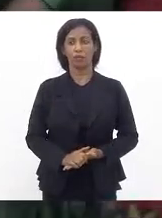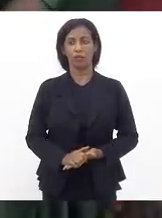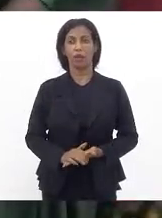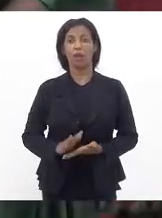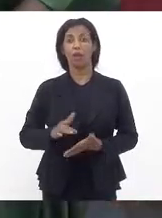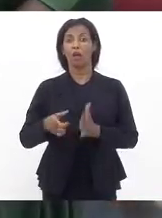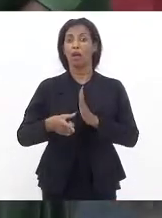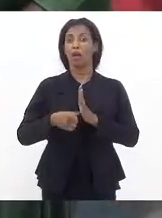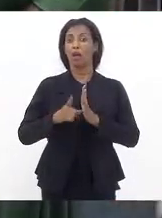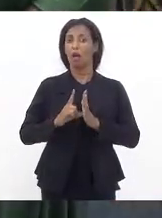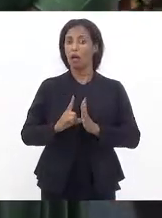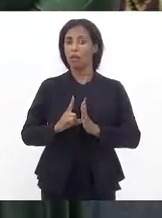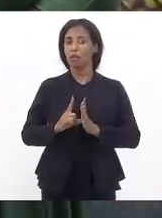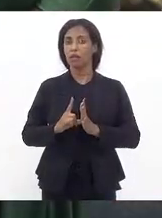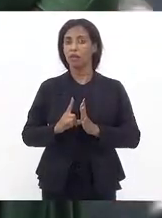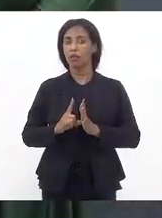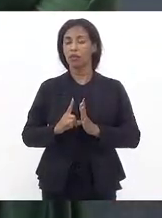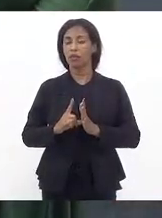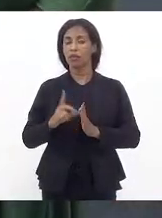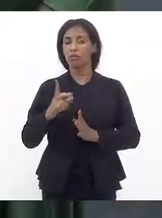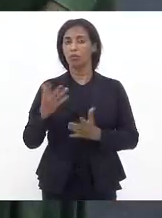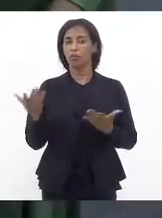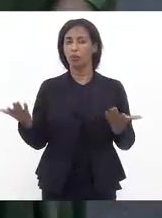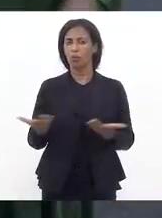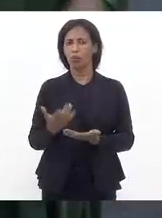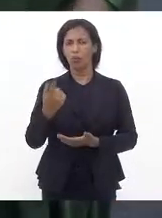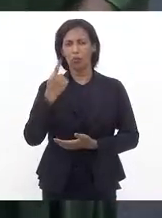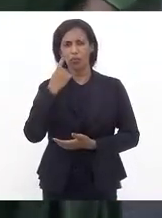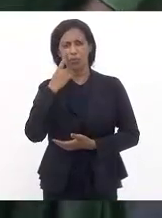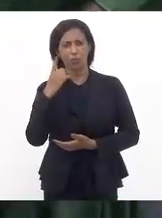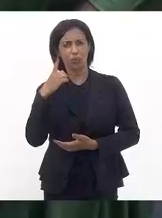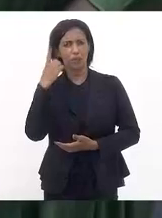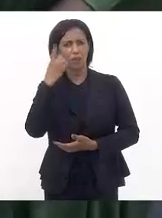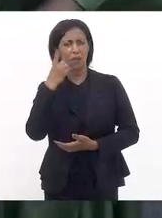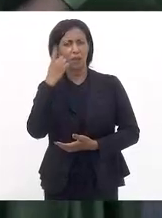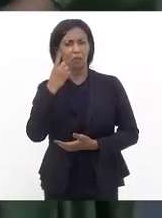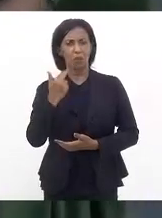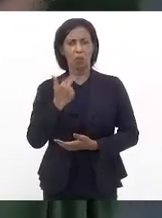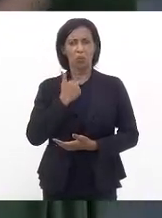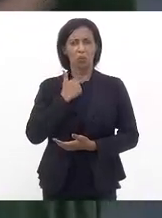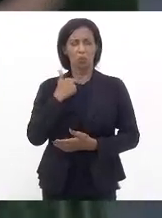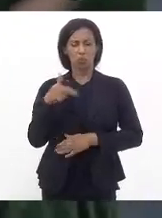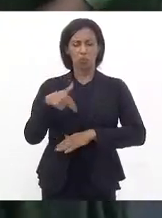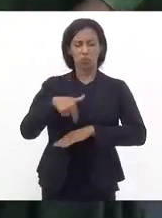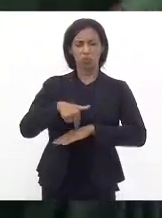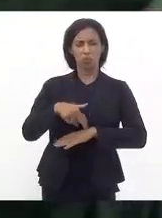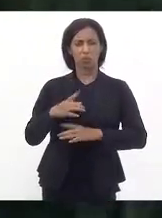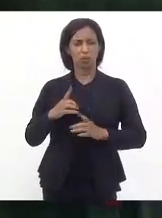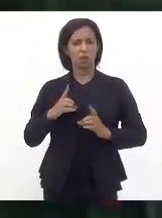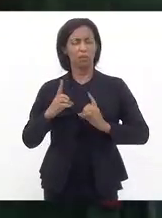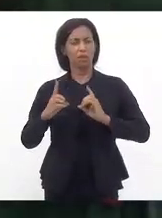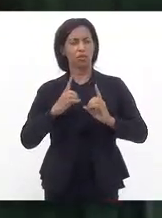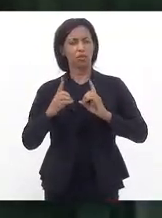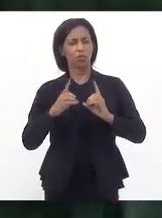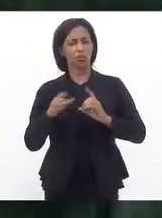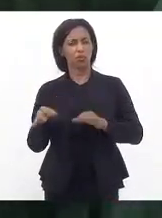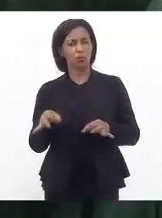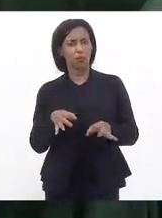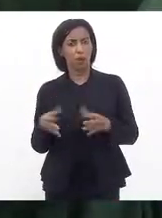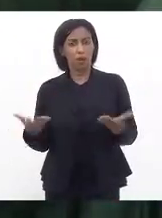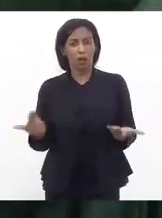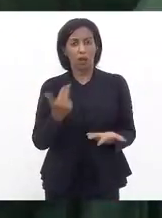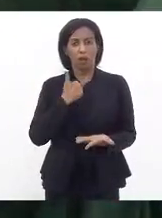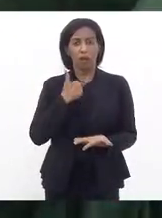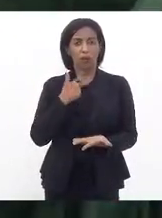sem antes manifestar um estarrecimento hoje eu vi Deputado dizendo que outros deputados não pode subir à Tribuna para discutir projeto e